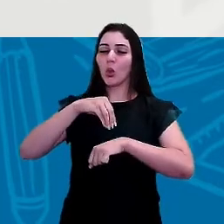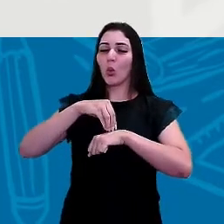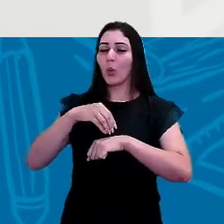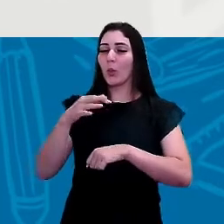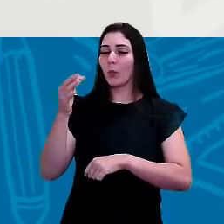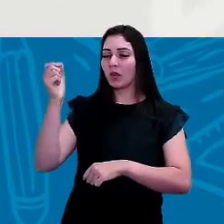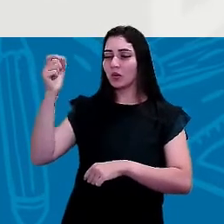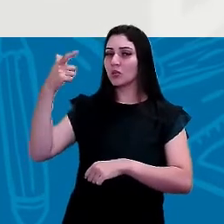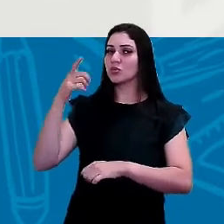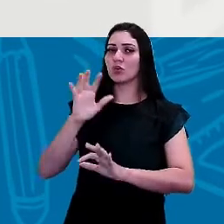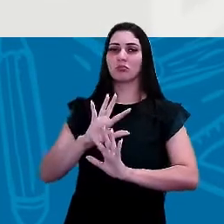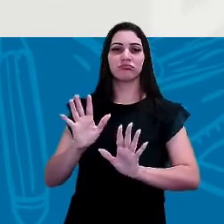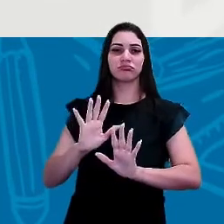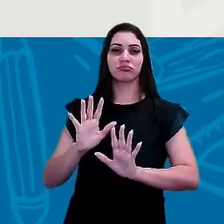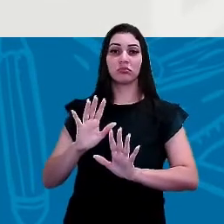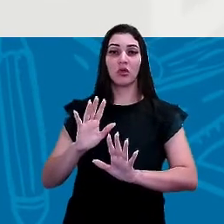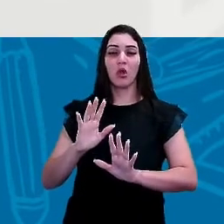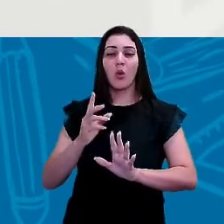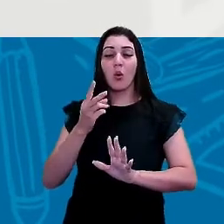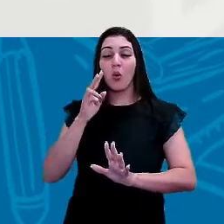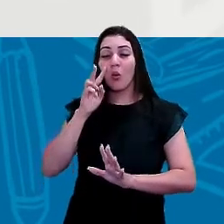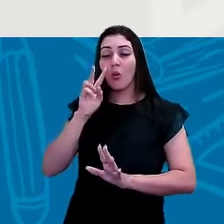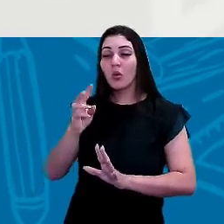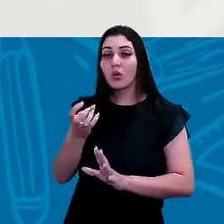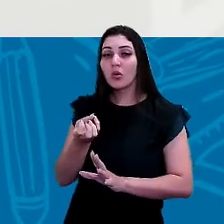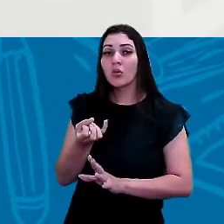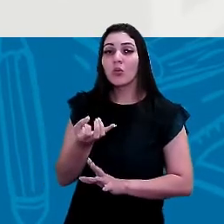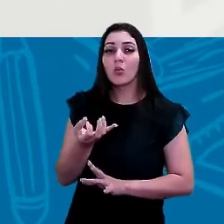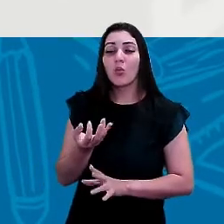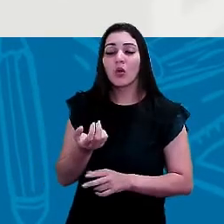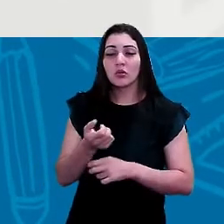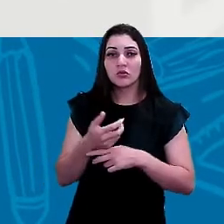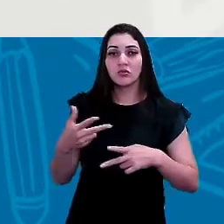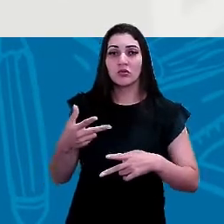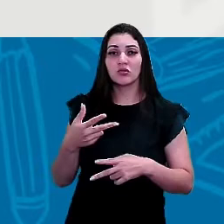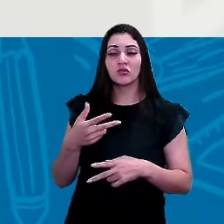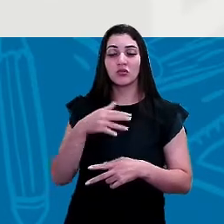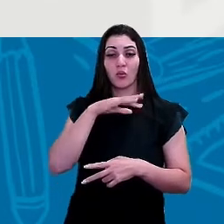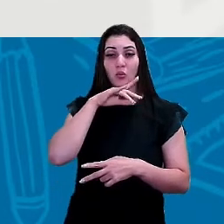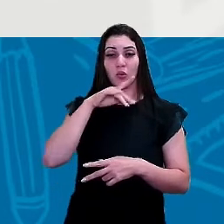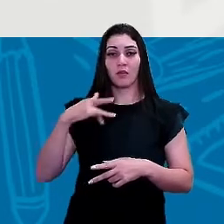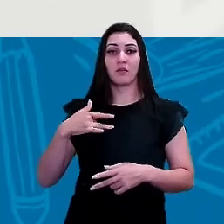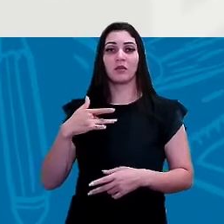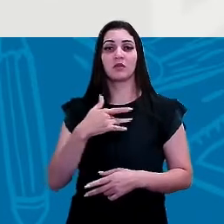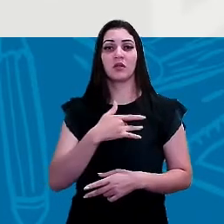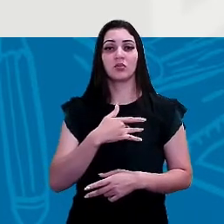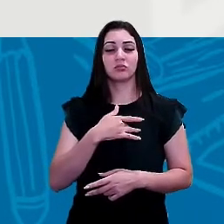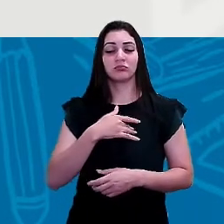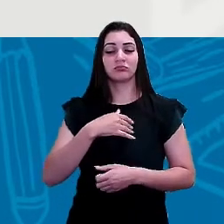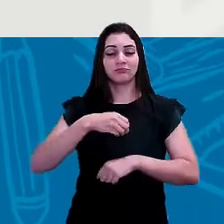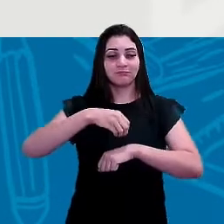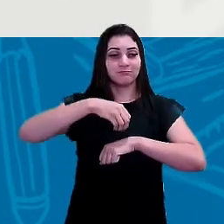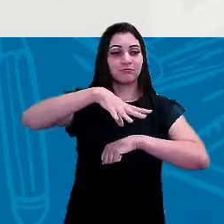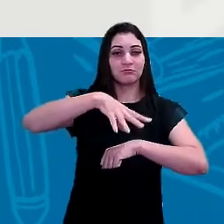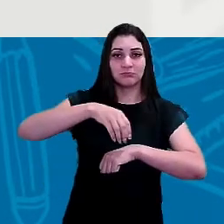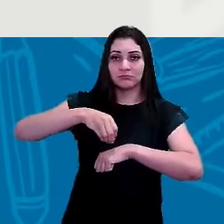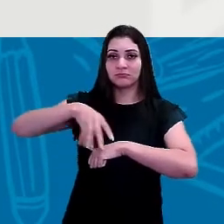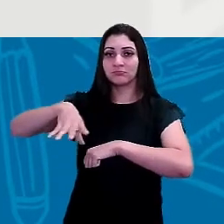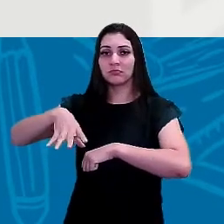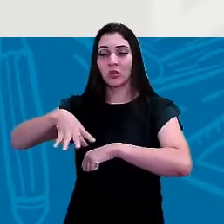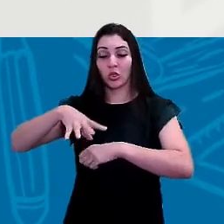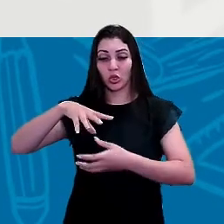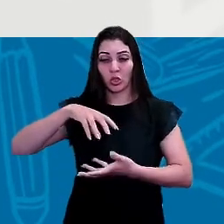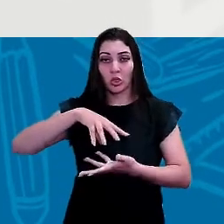de gás nocivo à saúde é jogado diariamente na